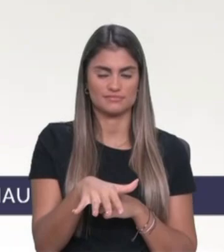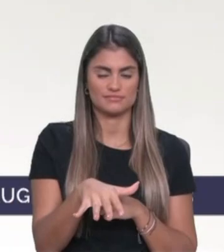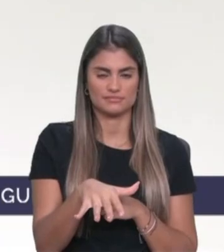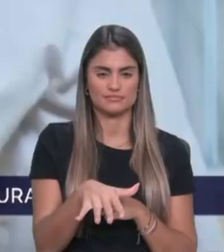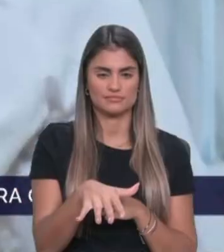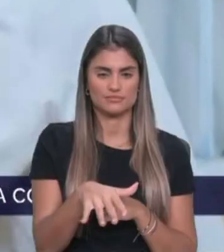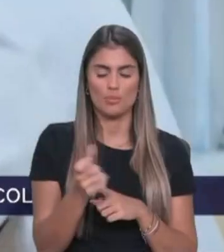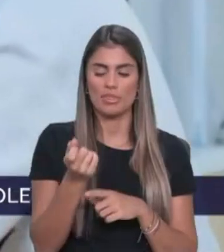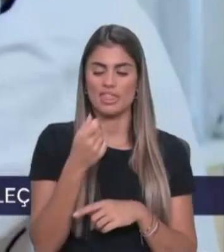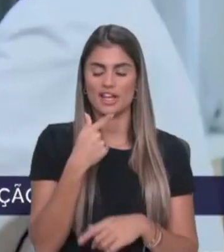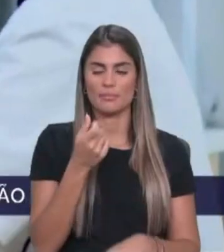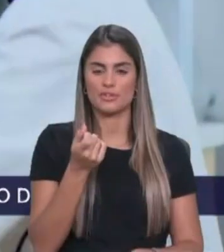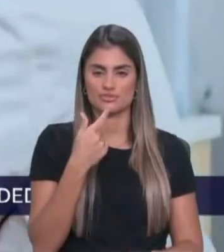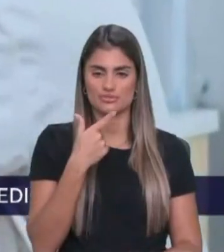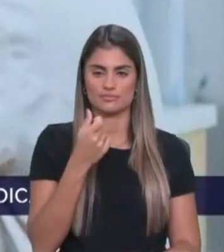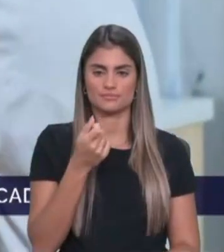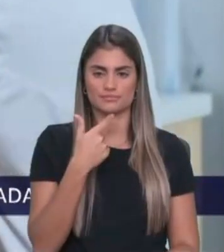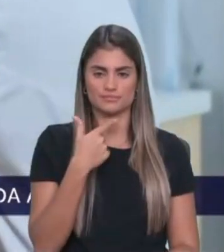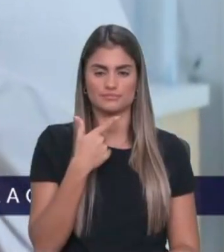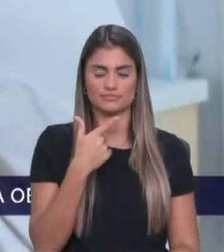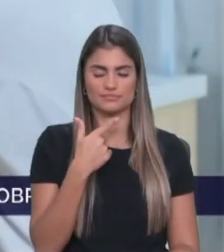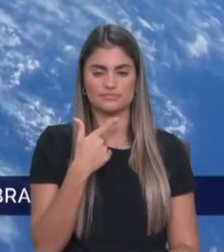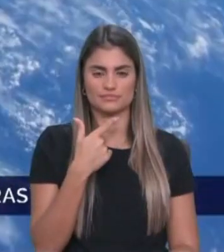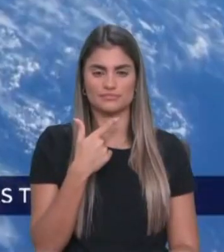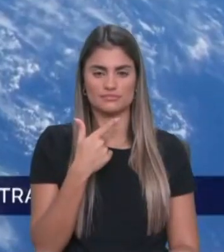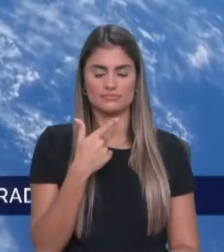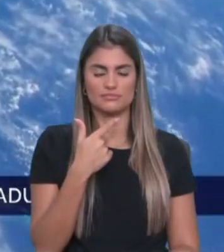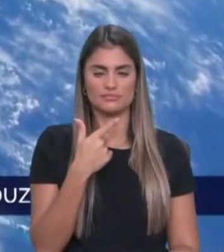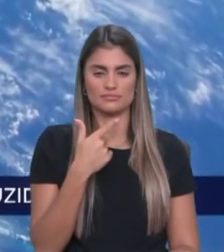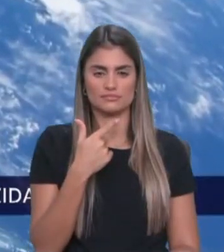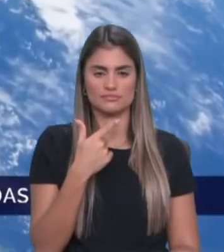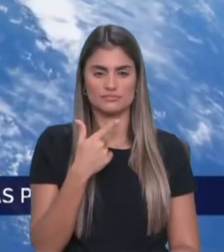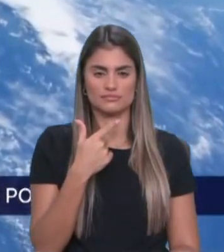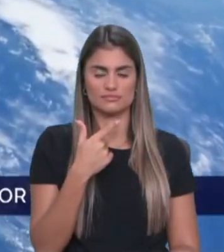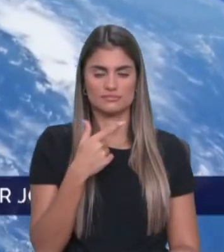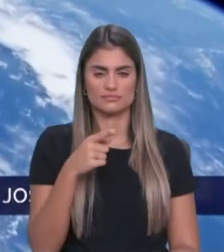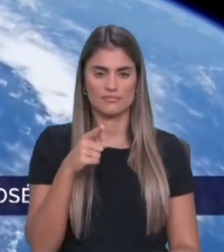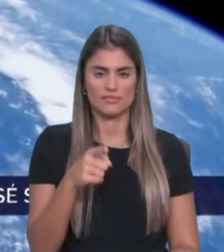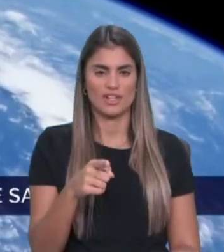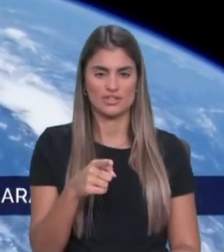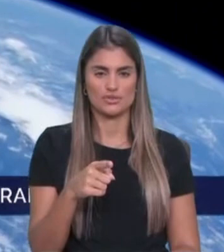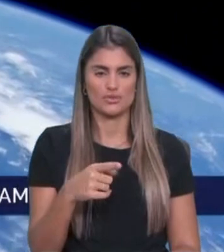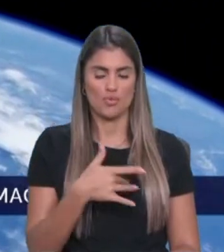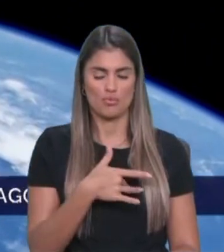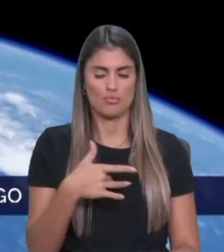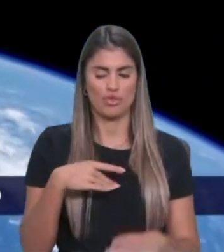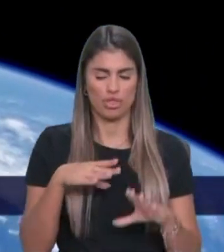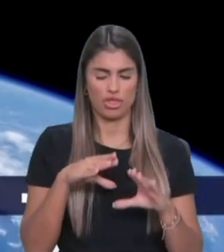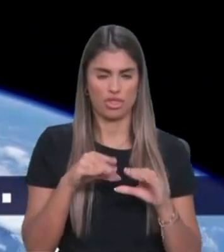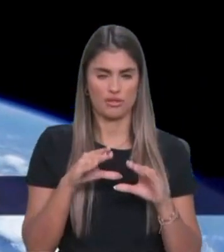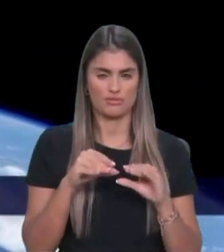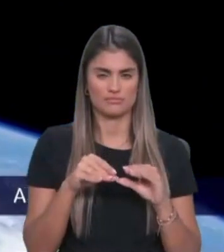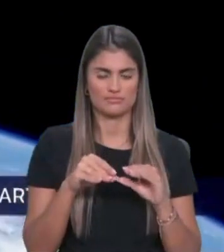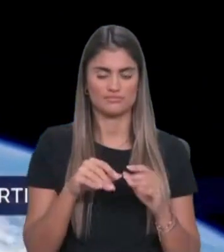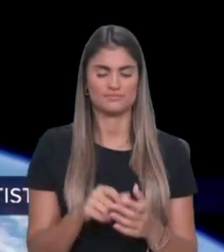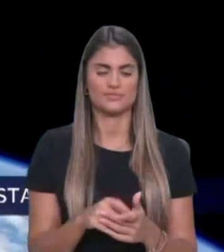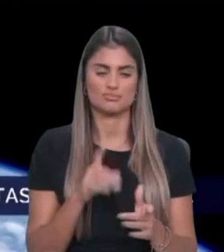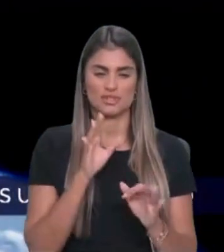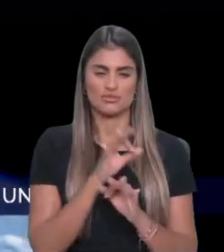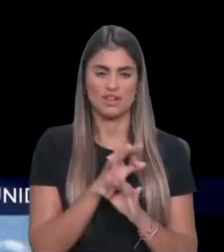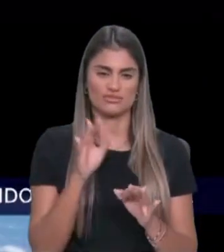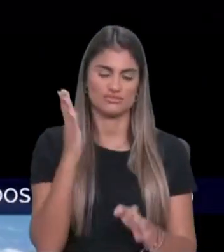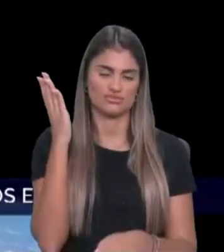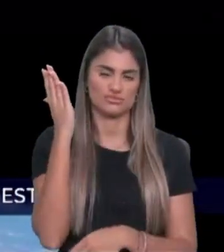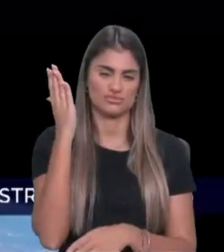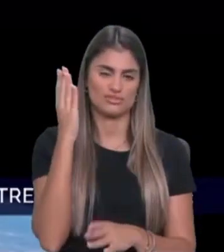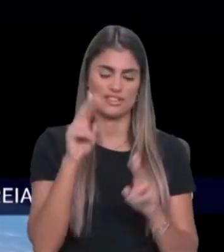dos medicamentos a essas substâncias espumosas? Ora, que sítio mais extraordinário que não é? Que é a Estação Espacial